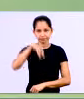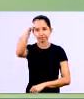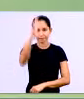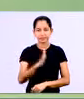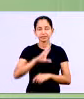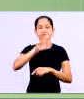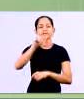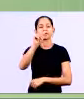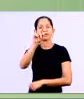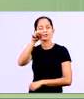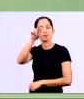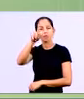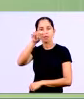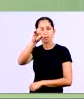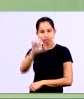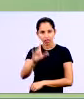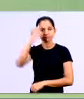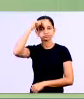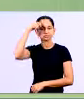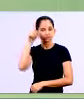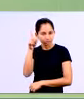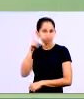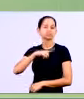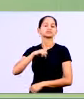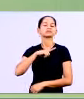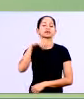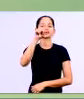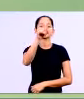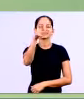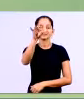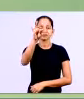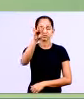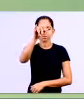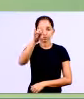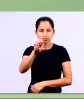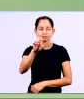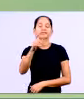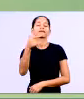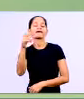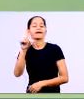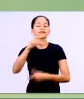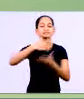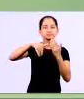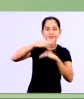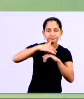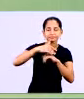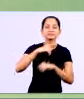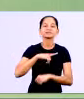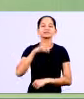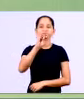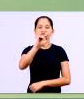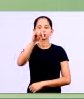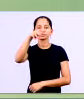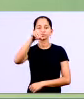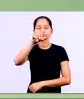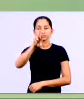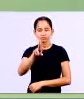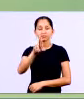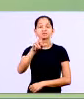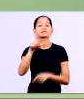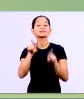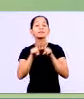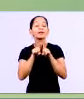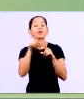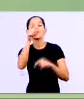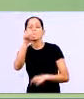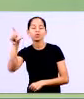Brasil, Angola, São Tomé e Príncipe, Cabo Verde, Guiné-Bissau, Timor-Leste e Moçambique.